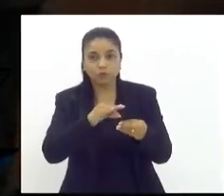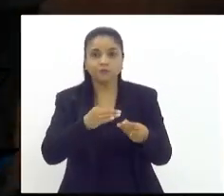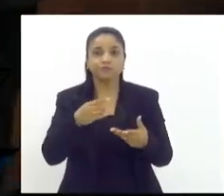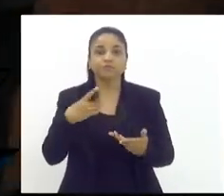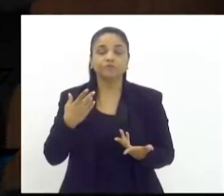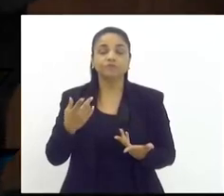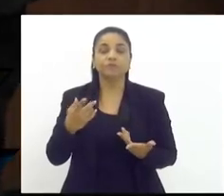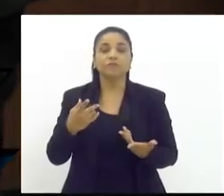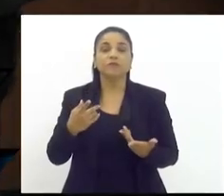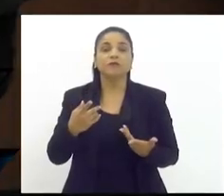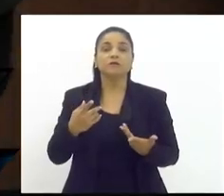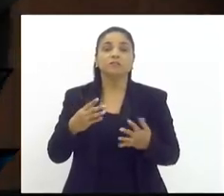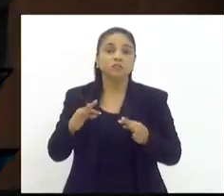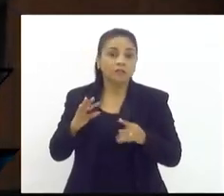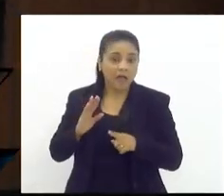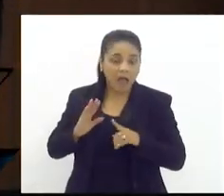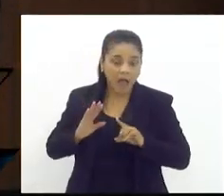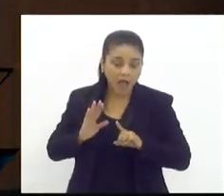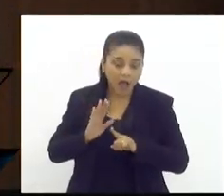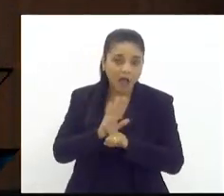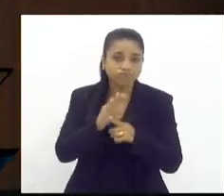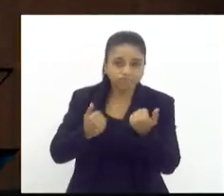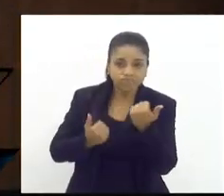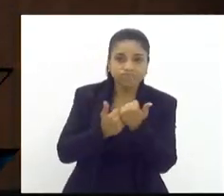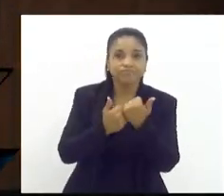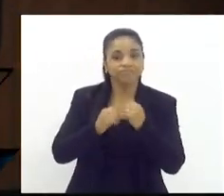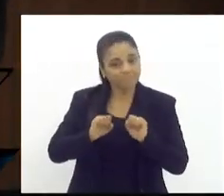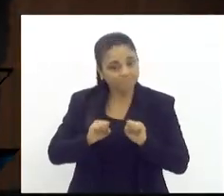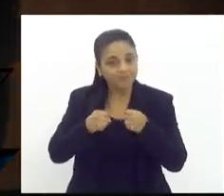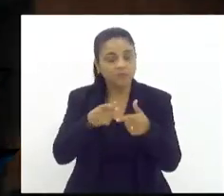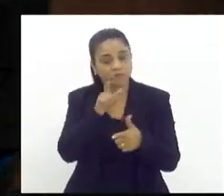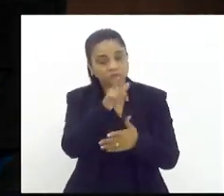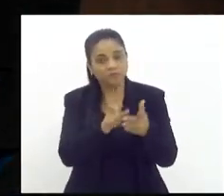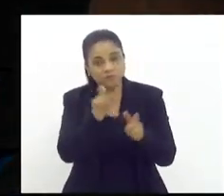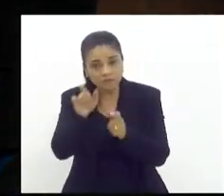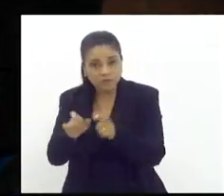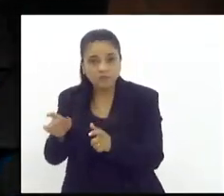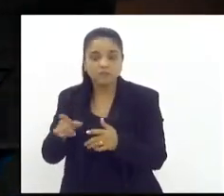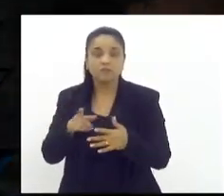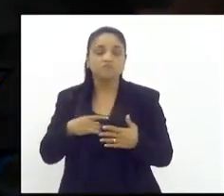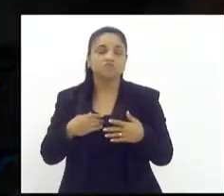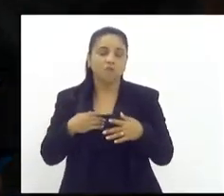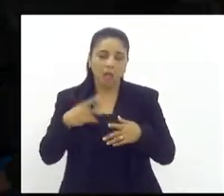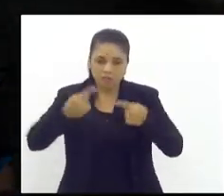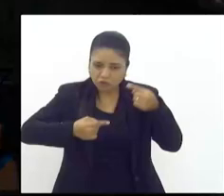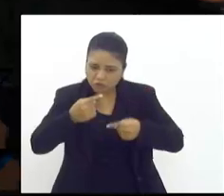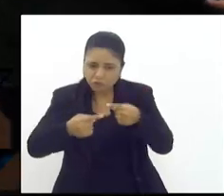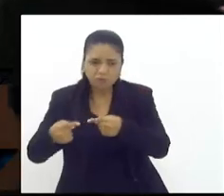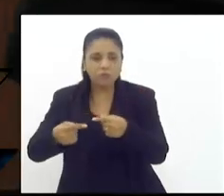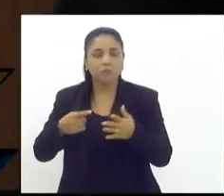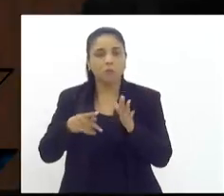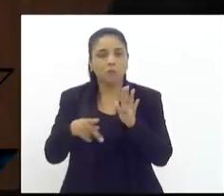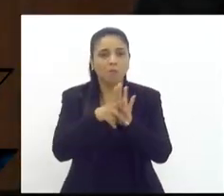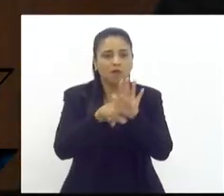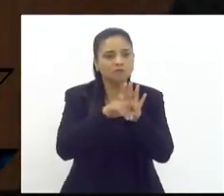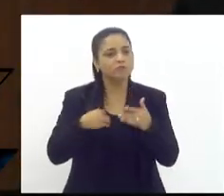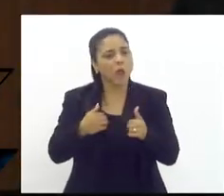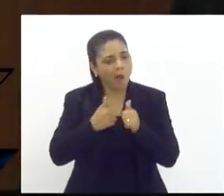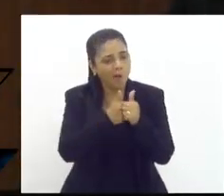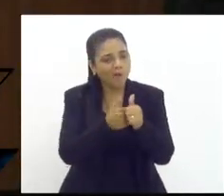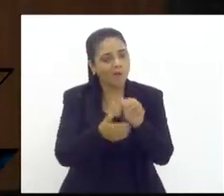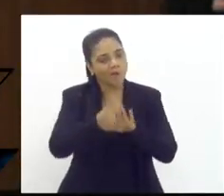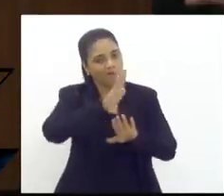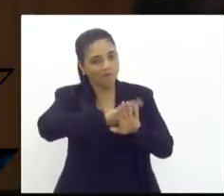Alan Todos estamos por vocês e nós vamos lutar até o fim essa disputa aqui para colocar esse projeto foi muito grande quem acompanhando os bastidores sabe